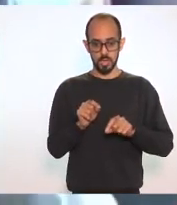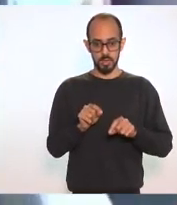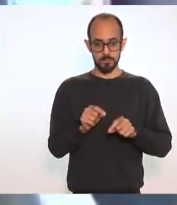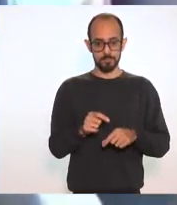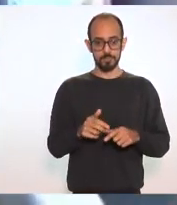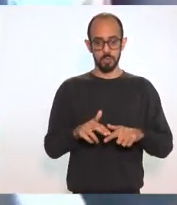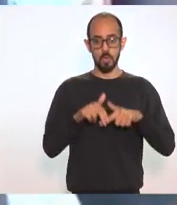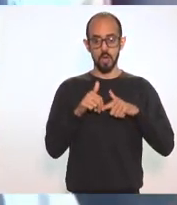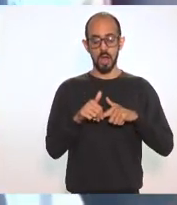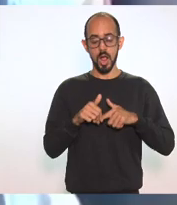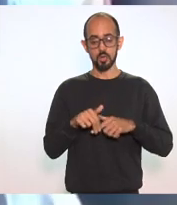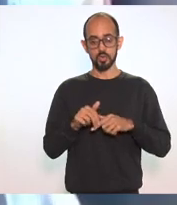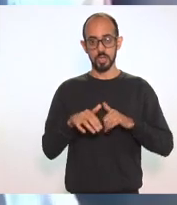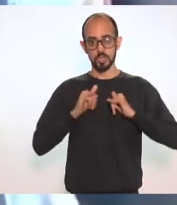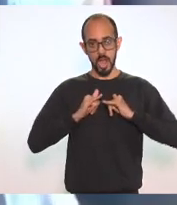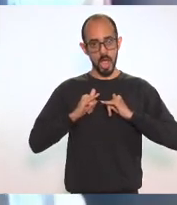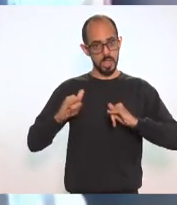de denúncias